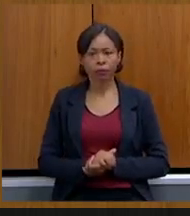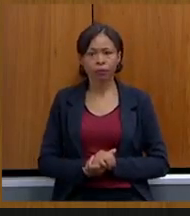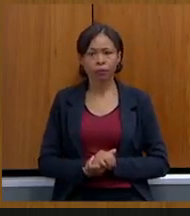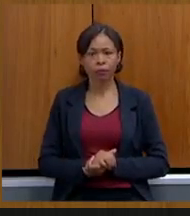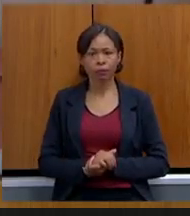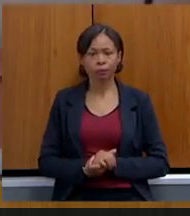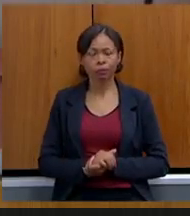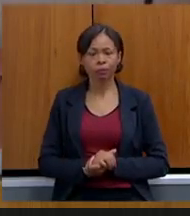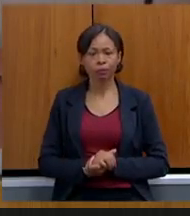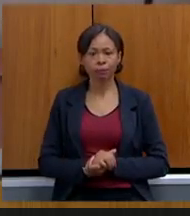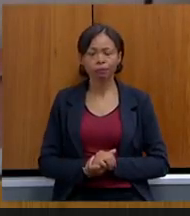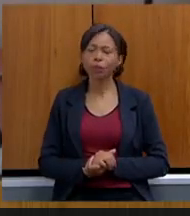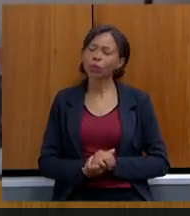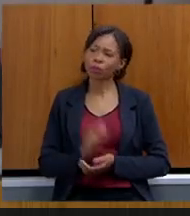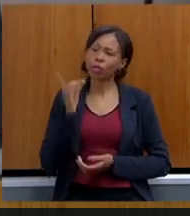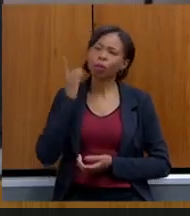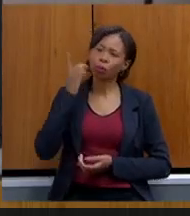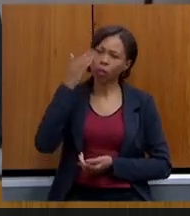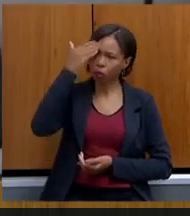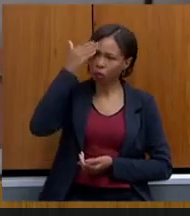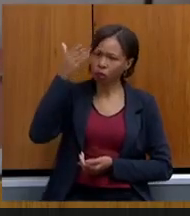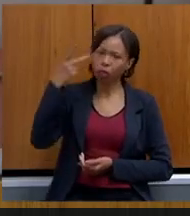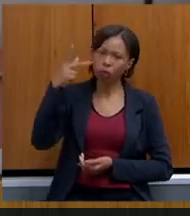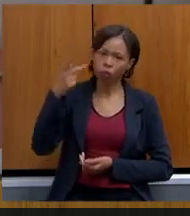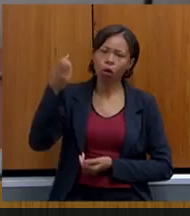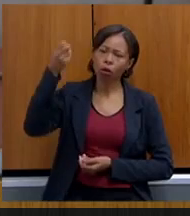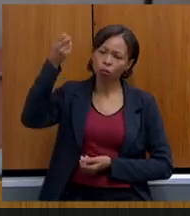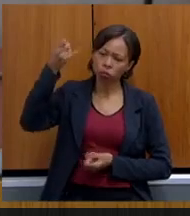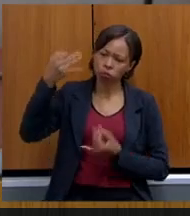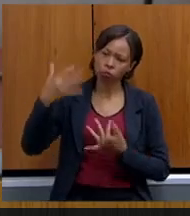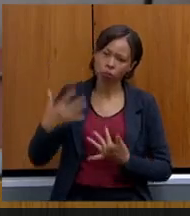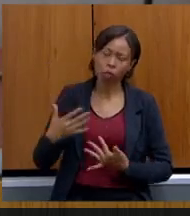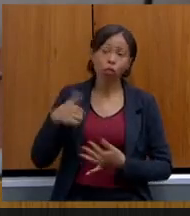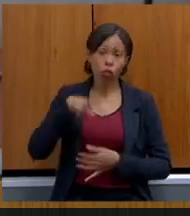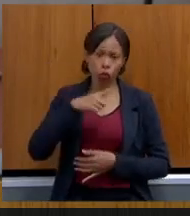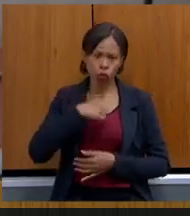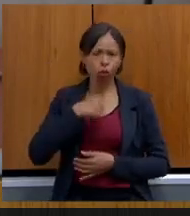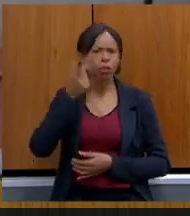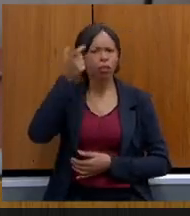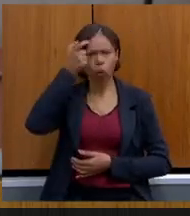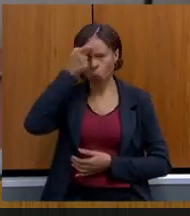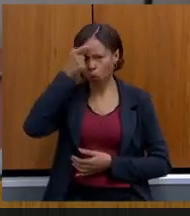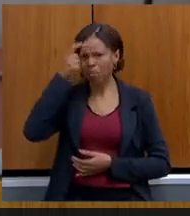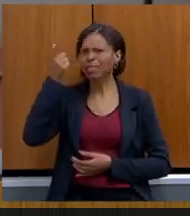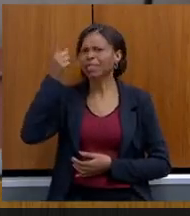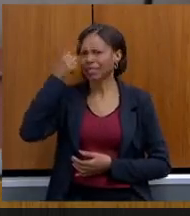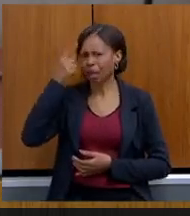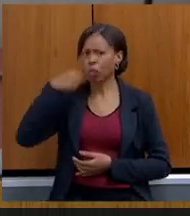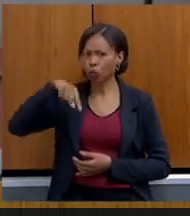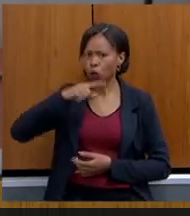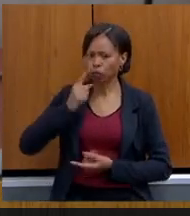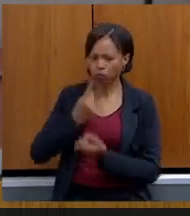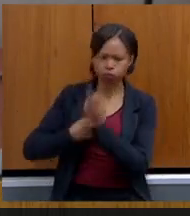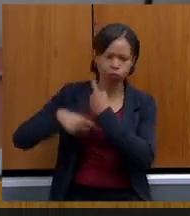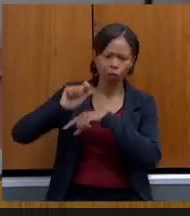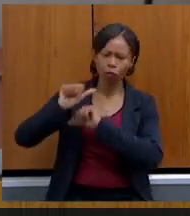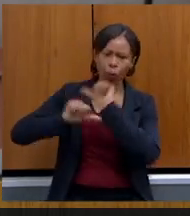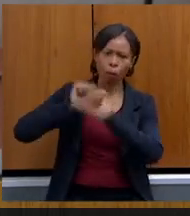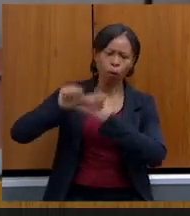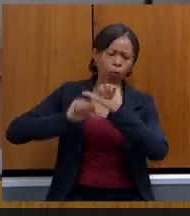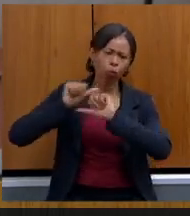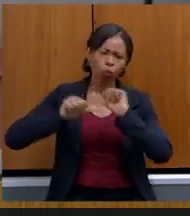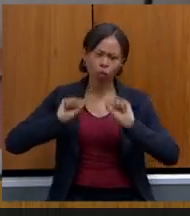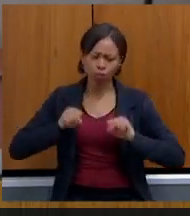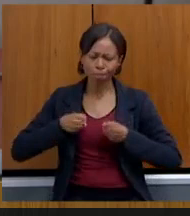muito obrigada viu Deputado pelas suas palavras nós temos sem a consciência de que a gente tá fazendo uma transformação contudo que